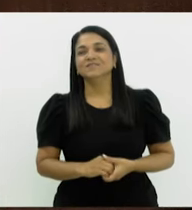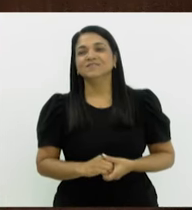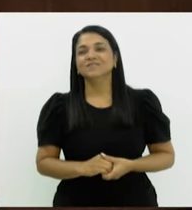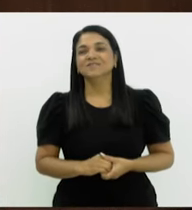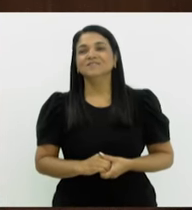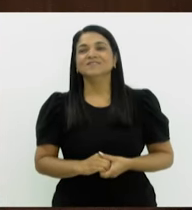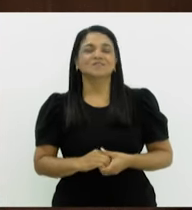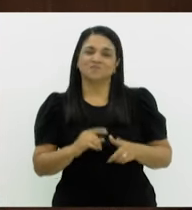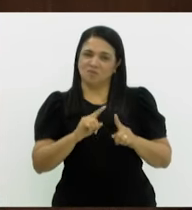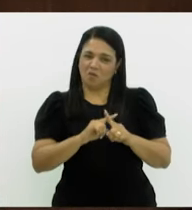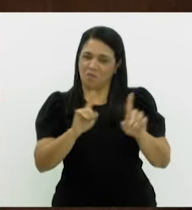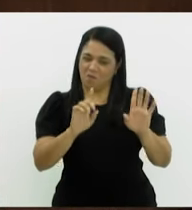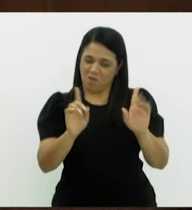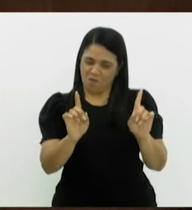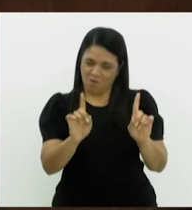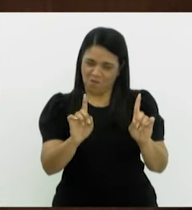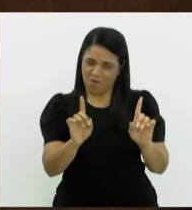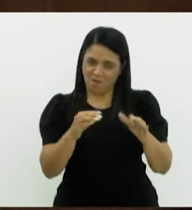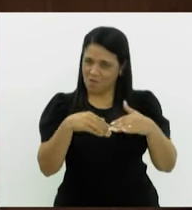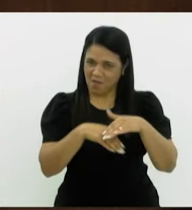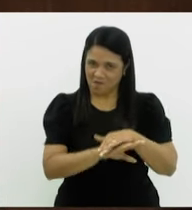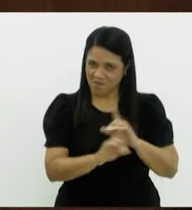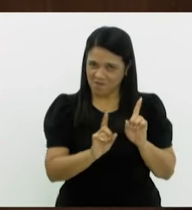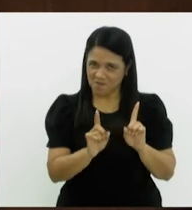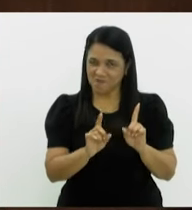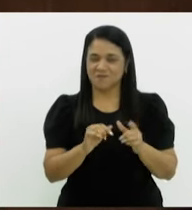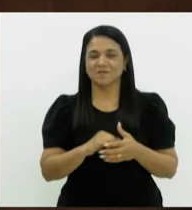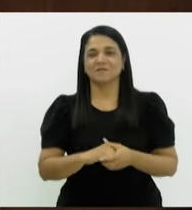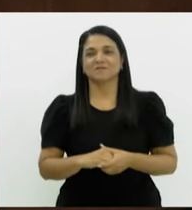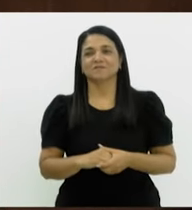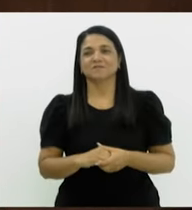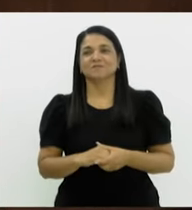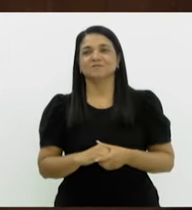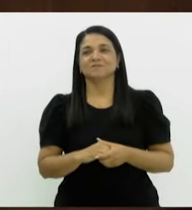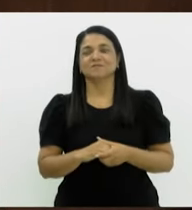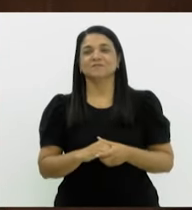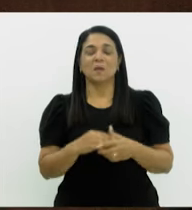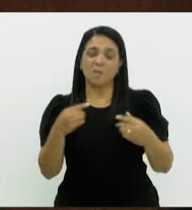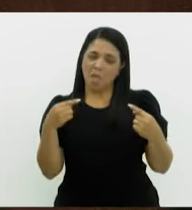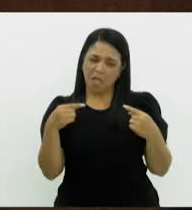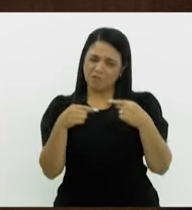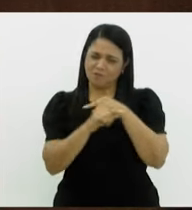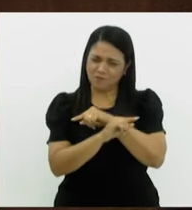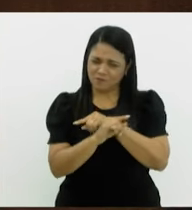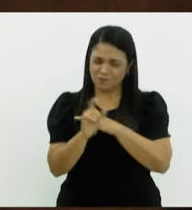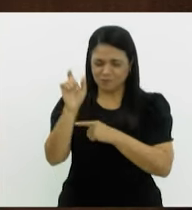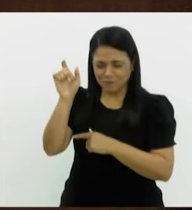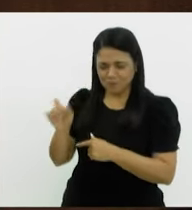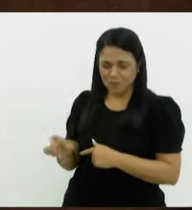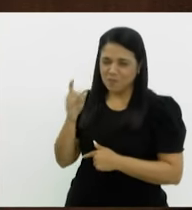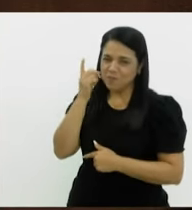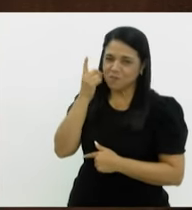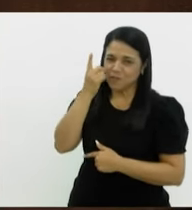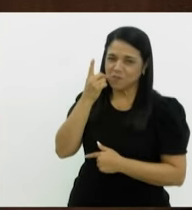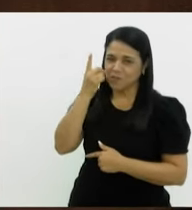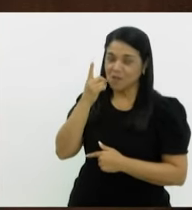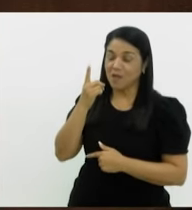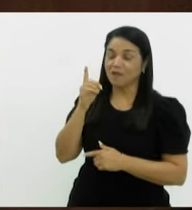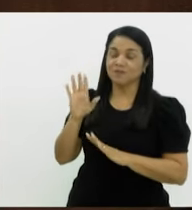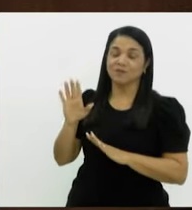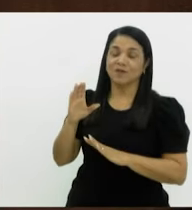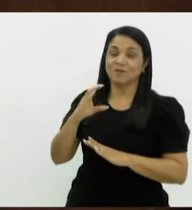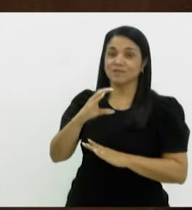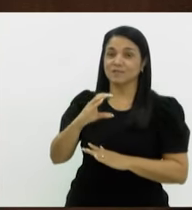Mas não o farei. Minhas divergências com o deputado Rodrigo Amorim são no CNPJ, não